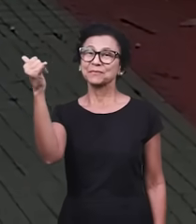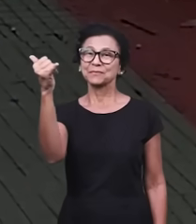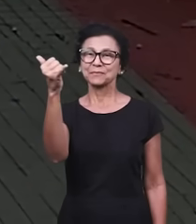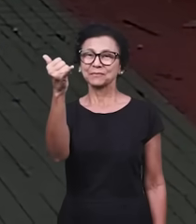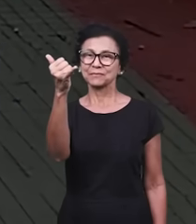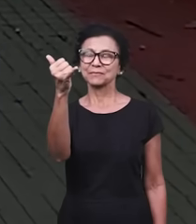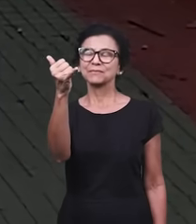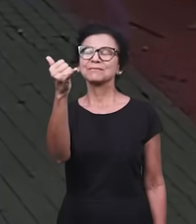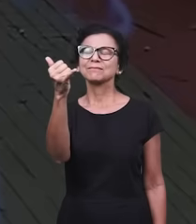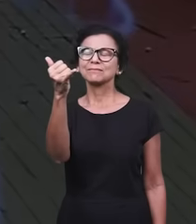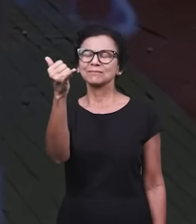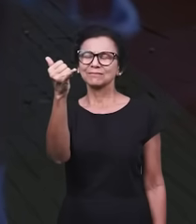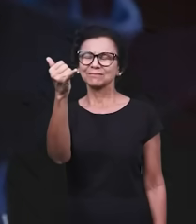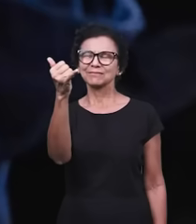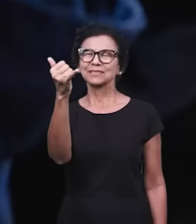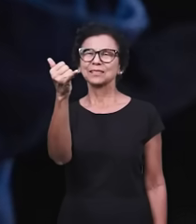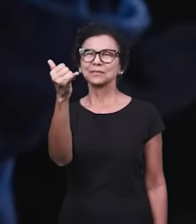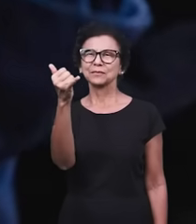revelar,